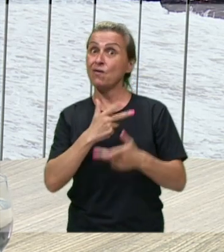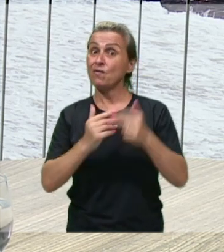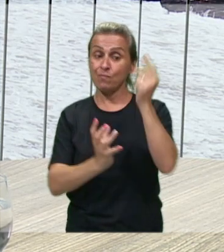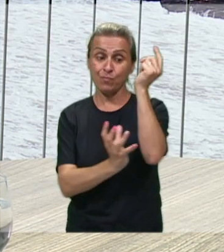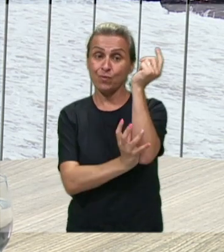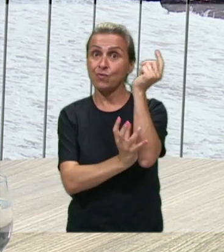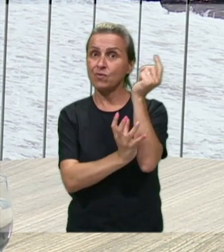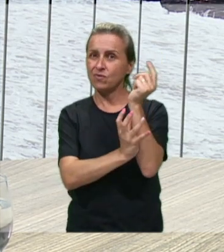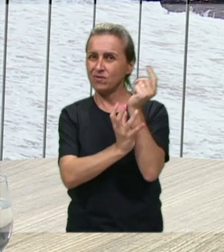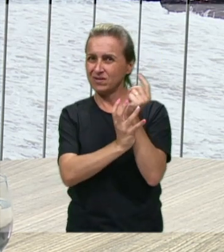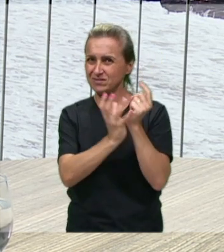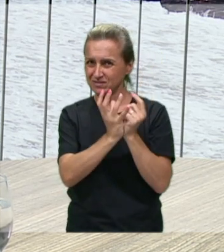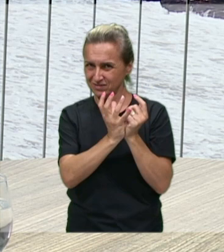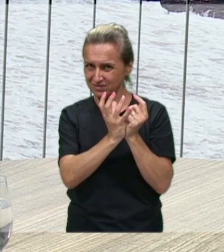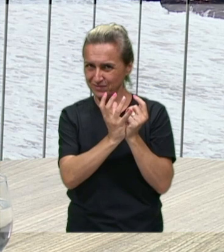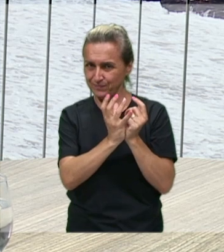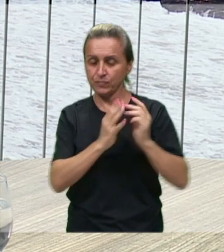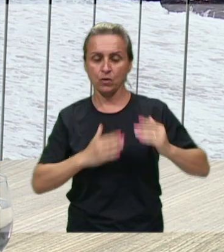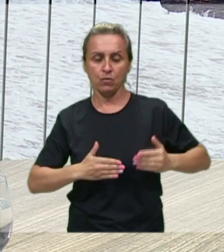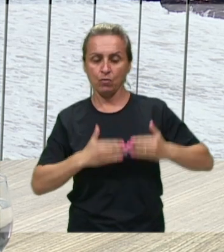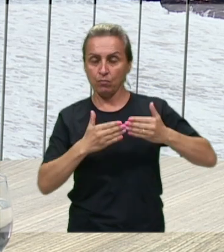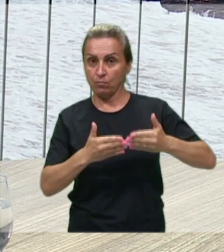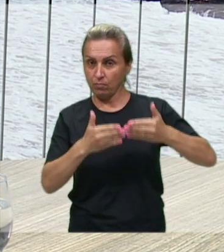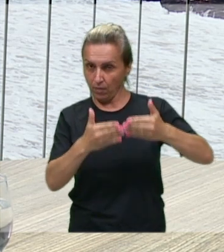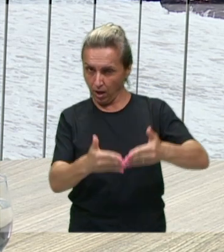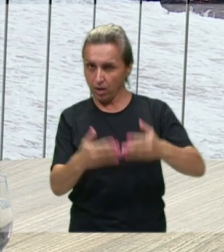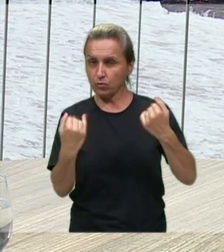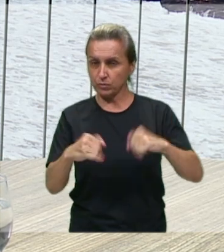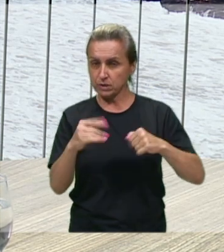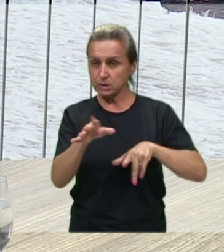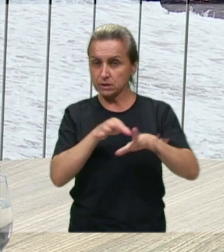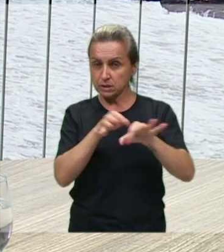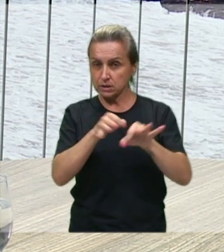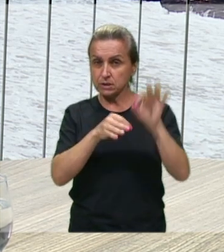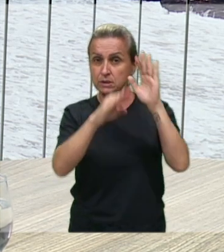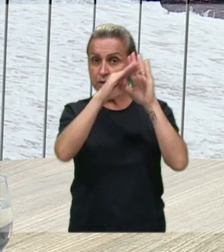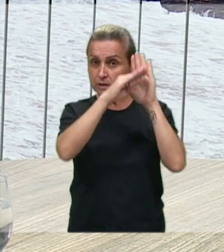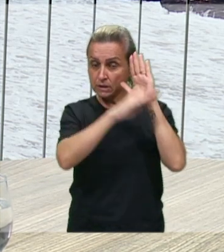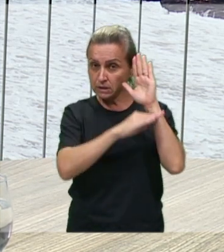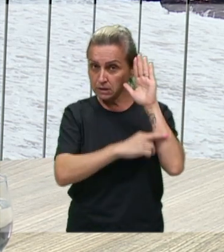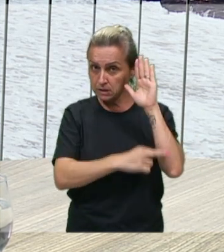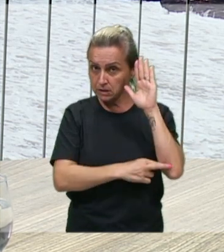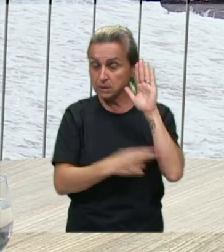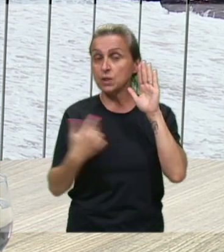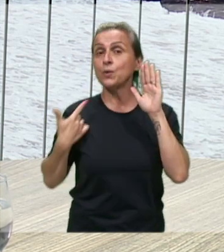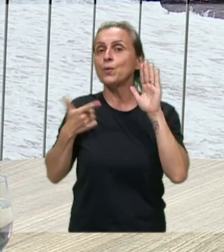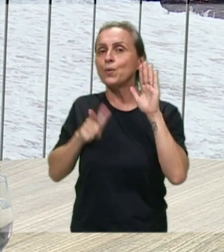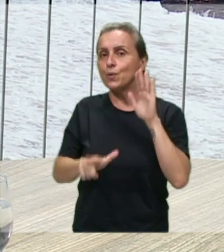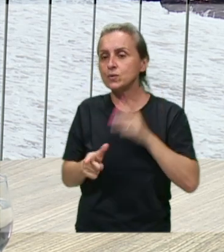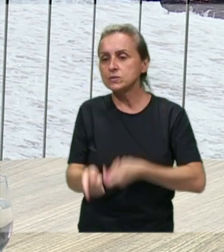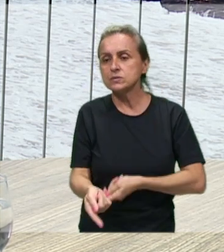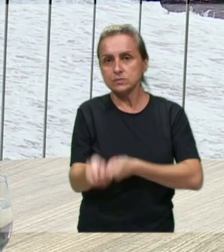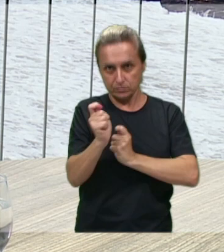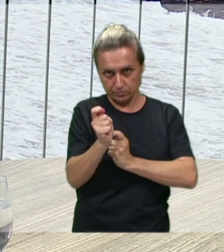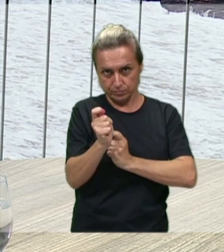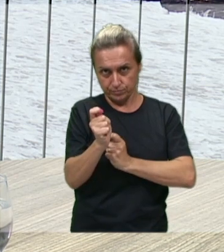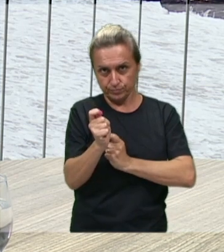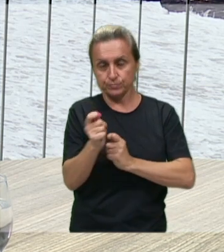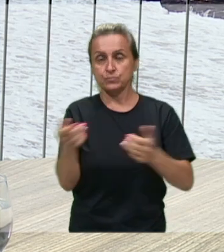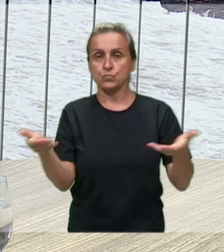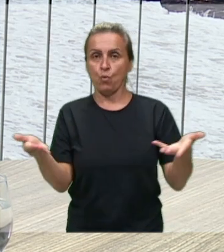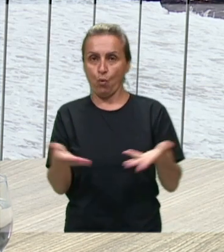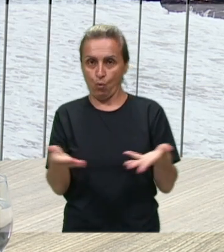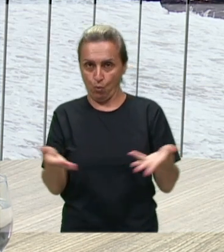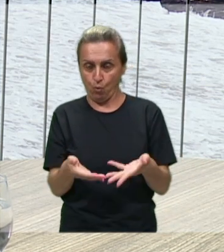a outro para se pescar. São atualizações, né? Hoje a gente consegue fazer um trabalho com o